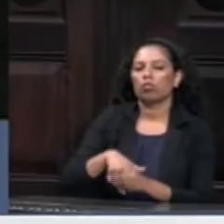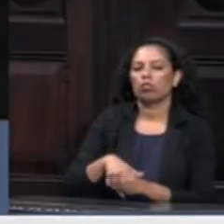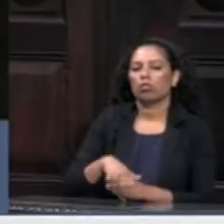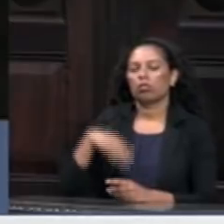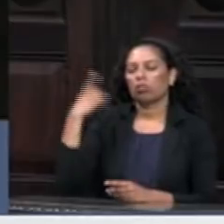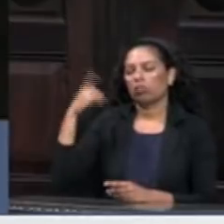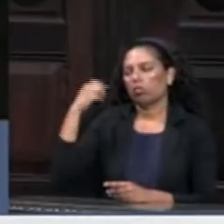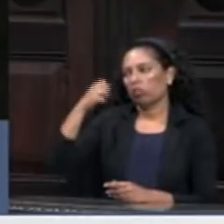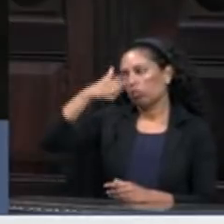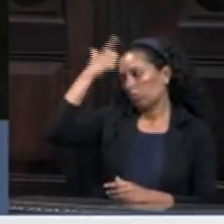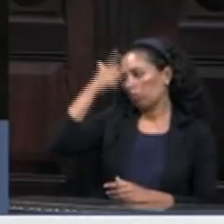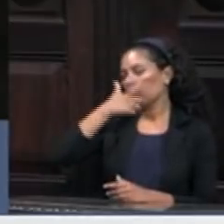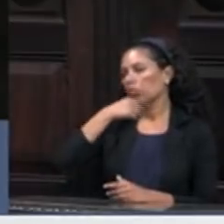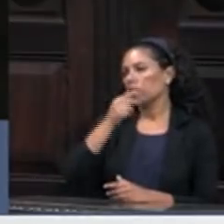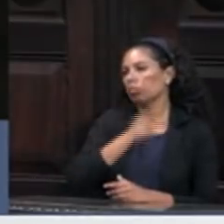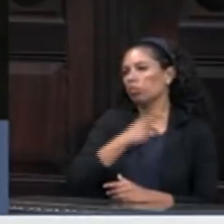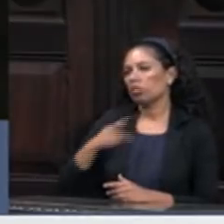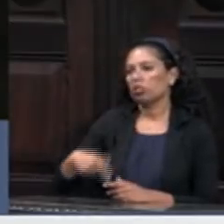Senhor presidente,